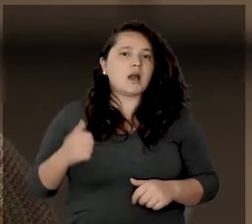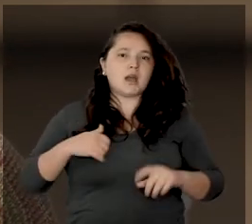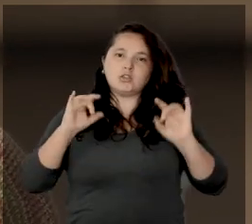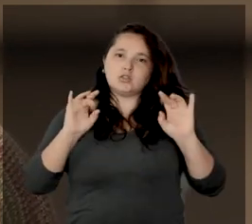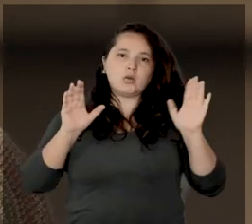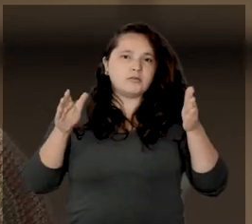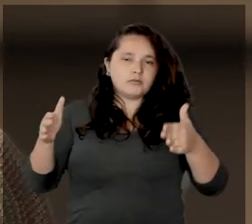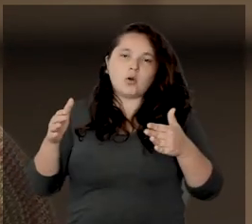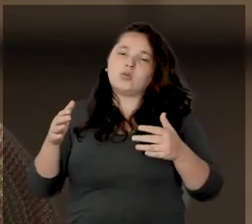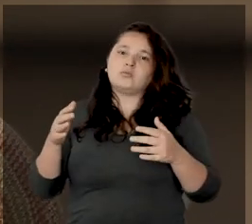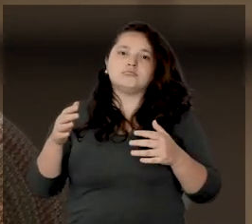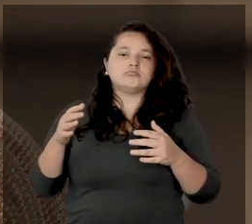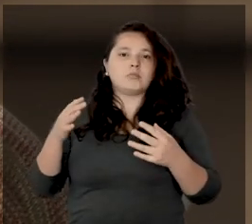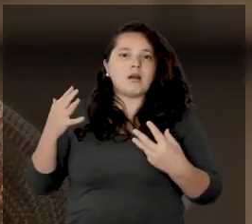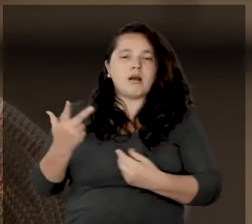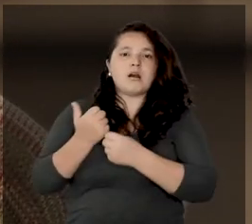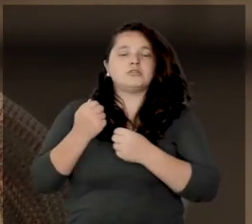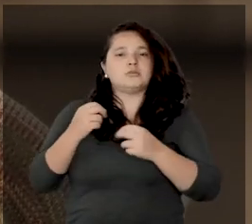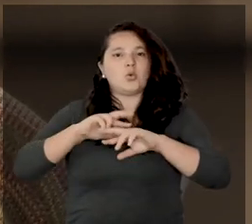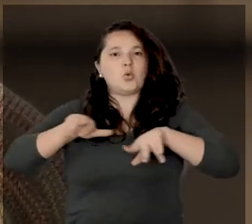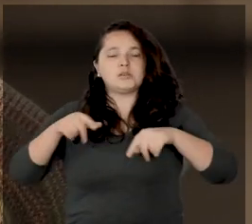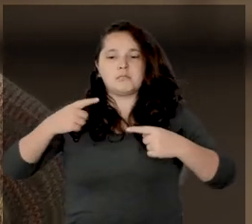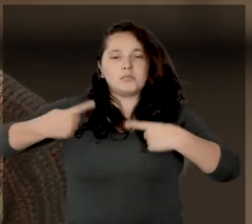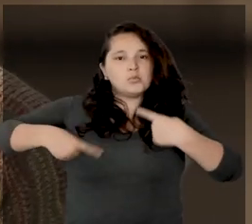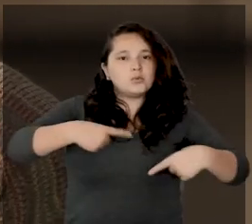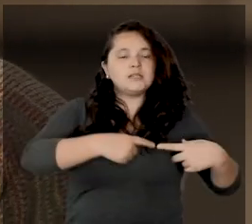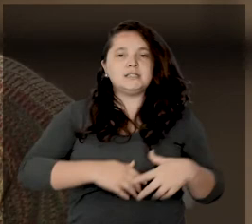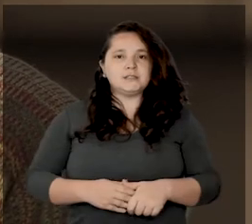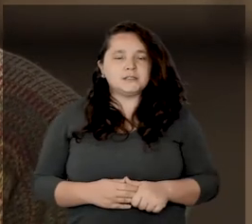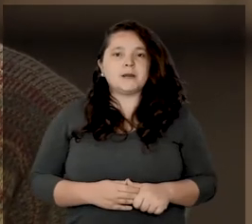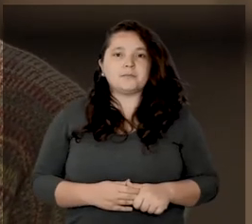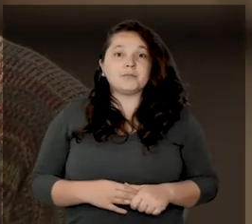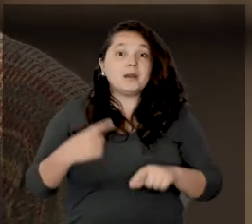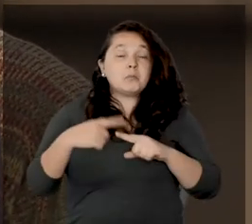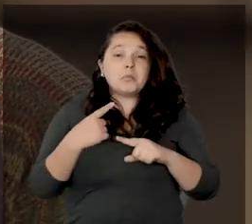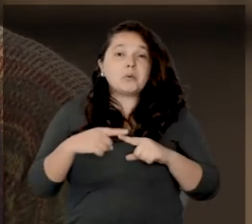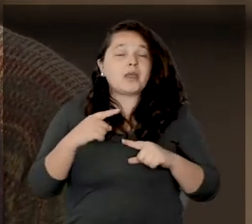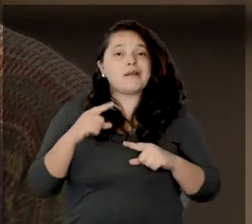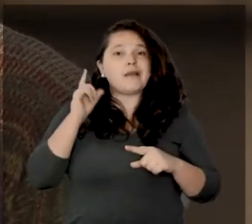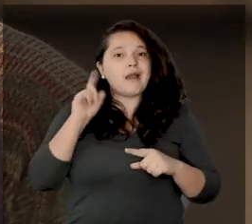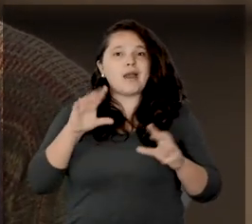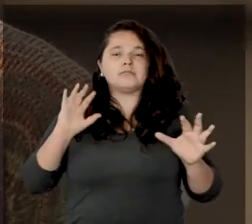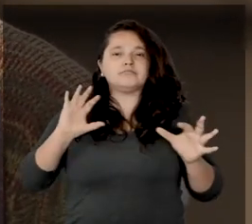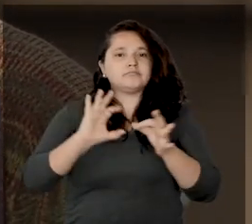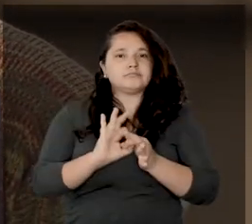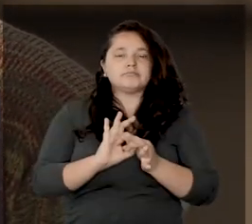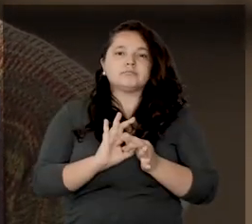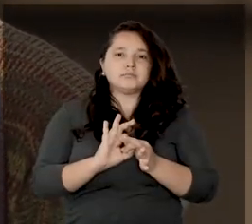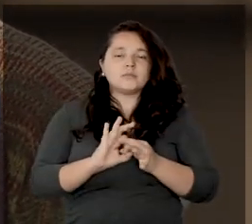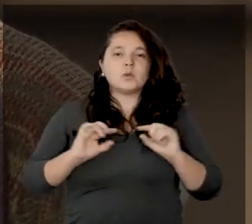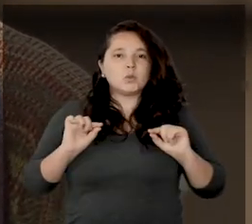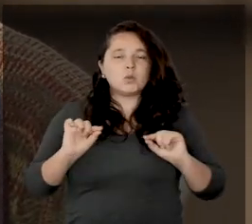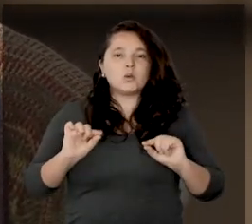questões políticas que estão muito ligadas com essa, com uma prática